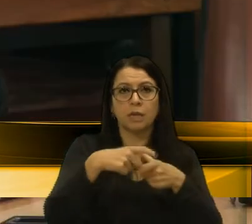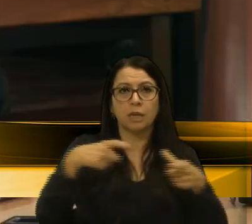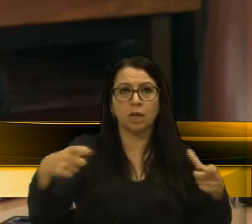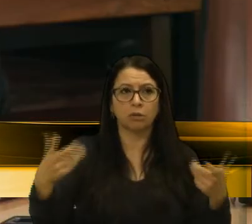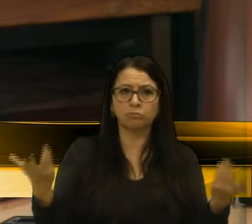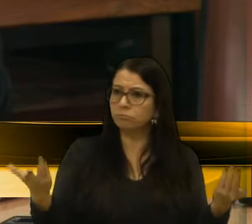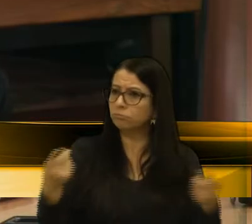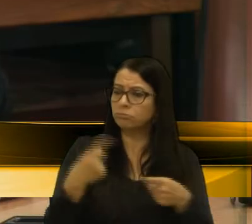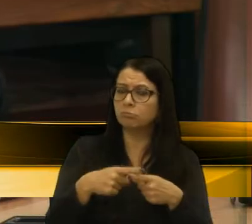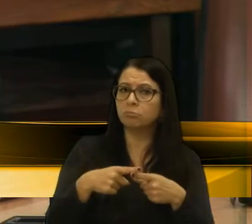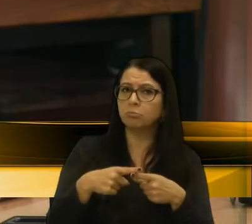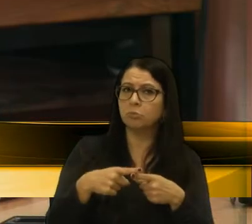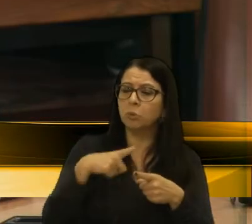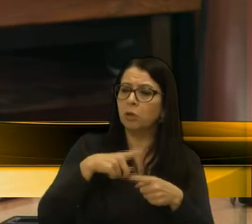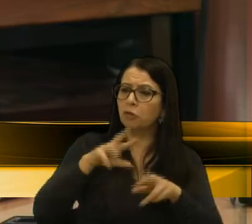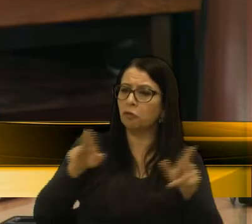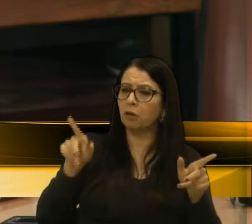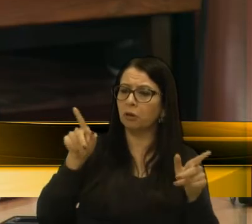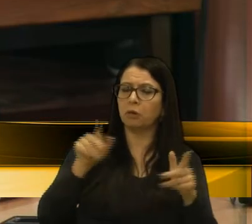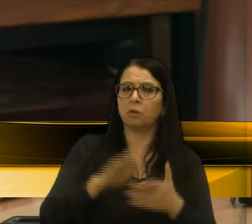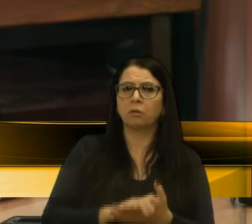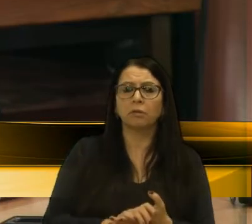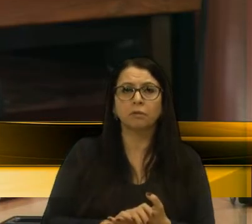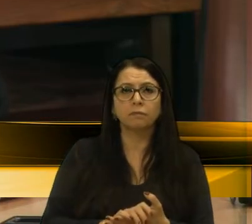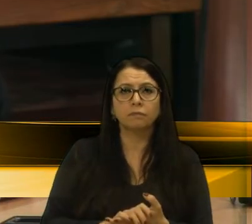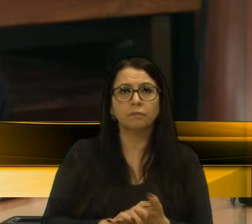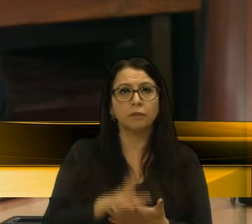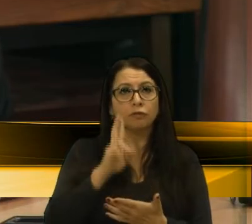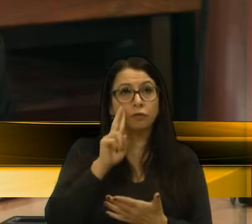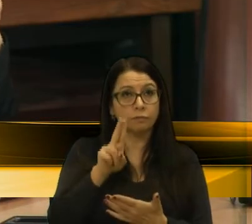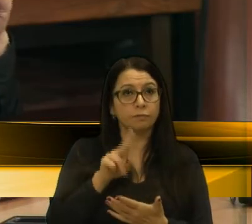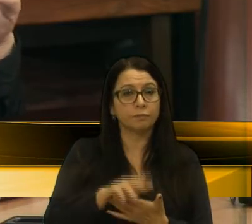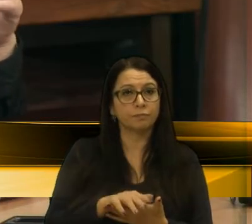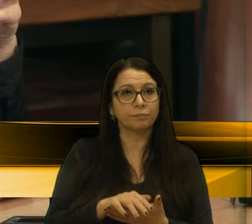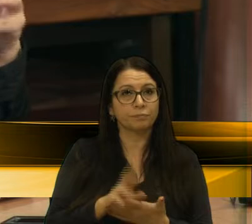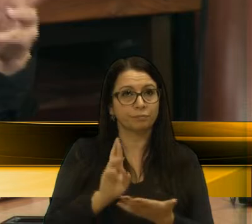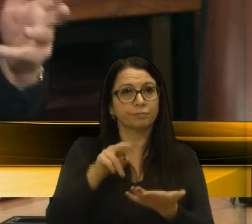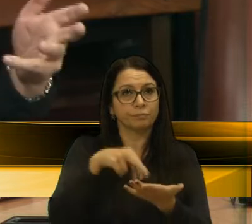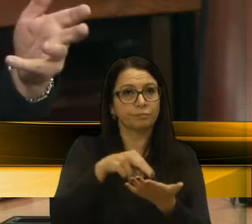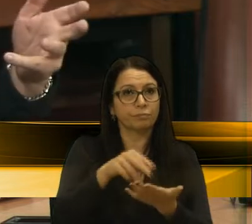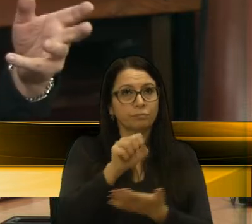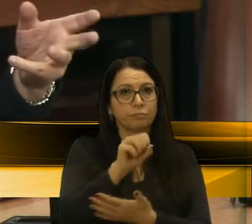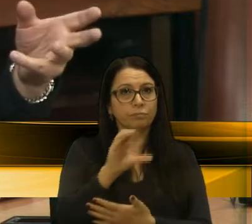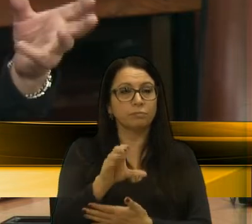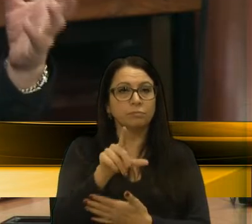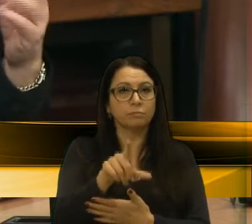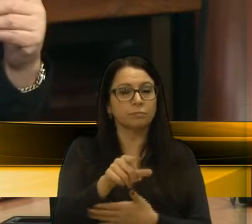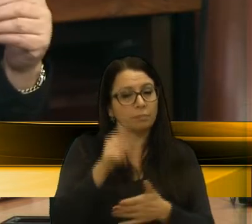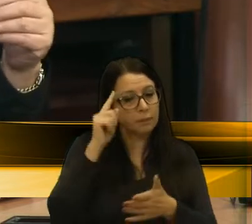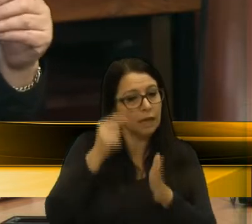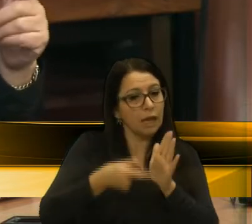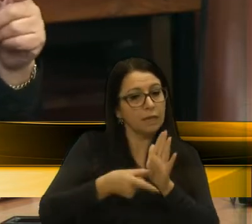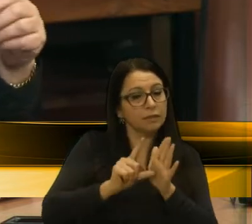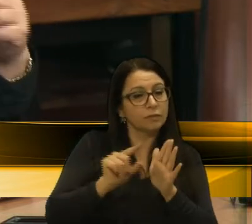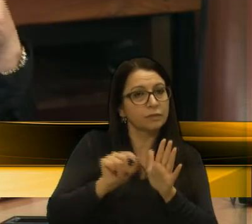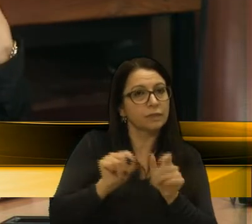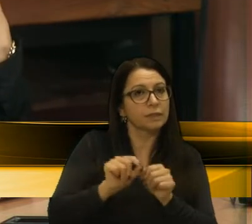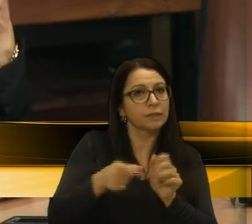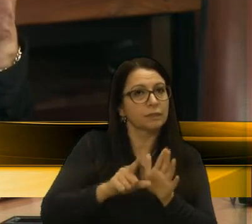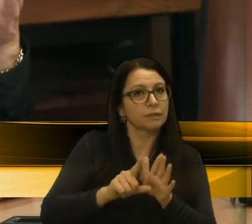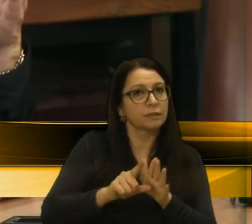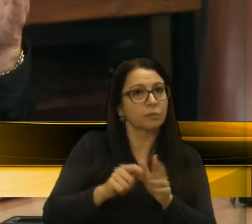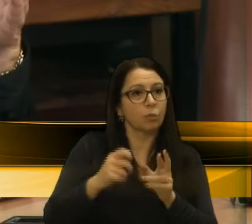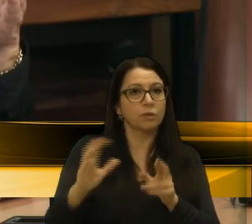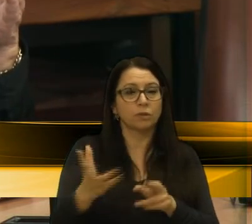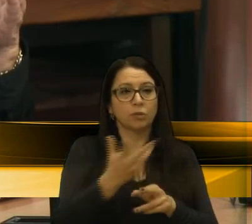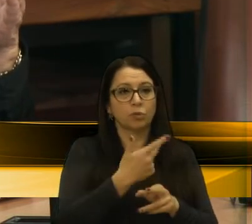mas o que tem de diferente, né? Daí fui ver, na realidade, Santa Catarina se antecipou, porque a maior